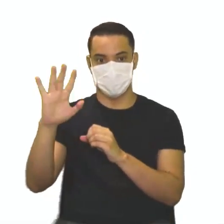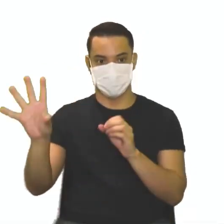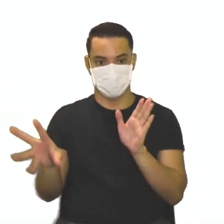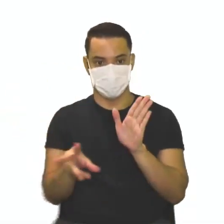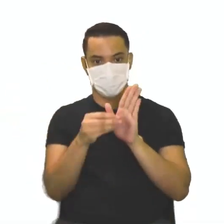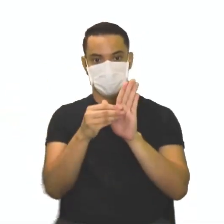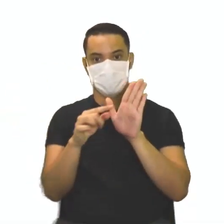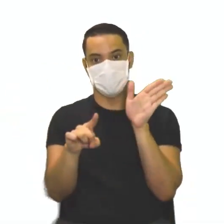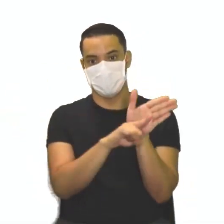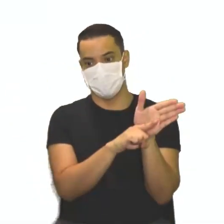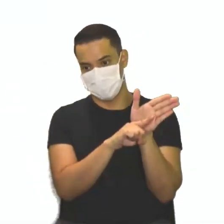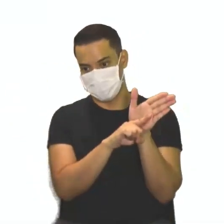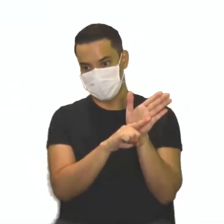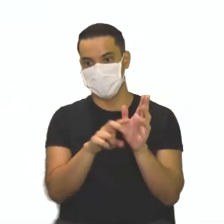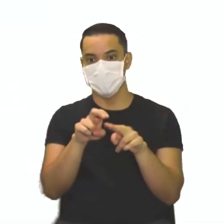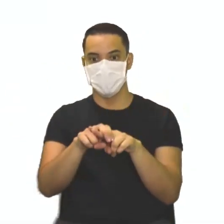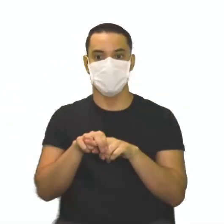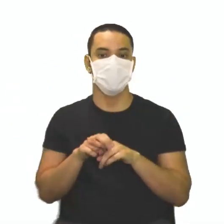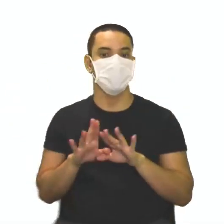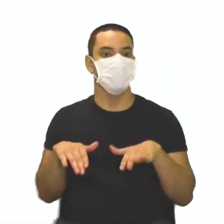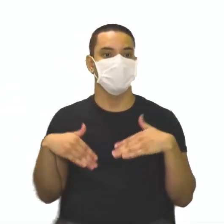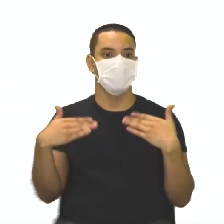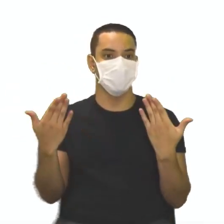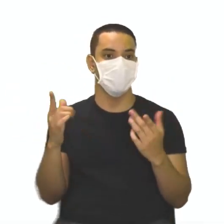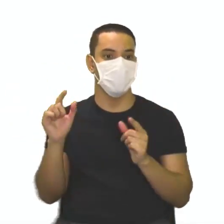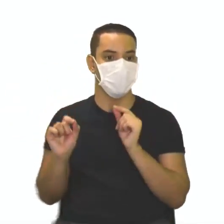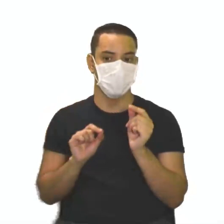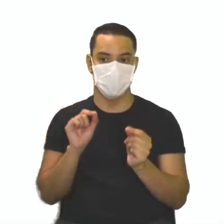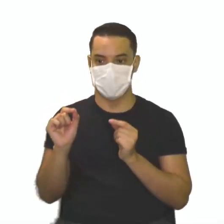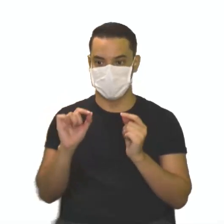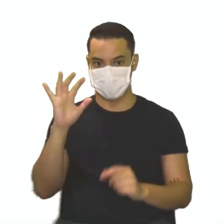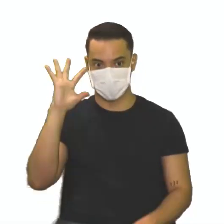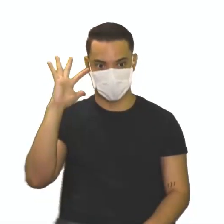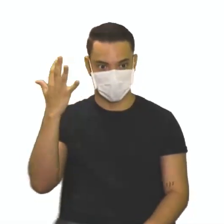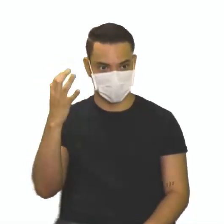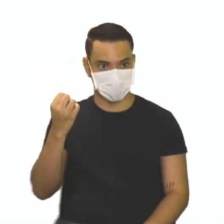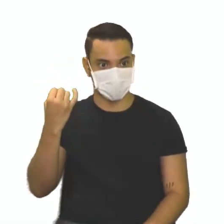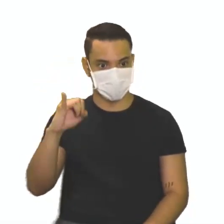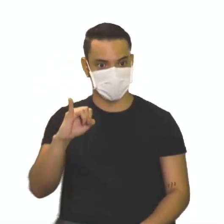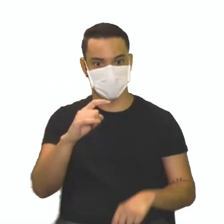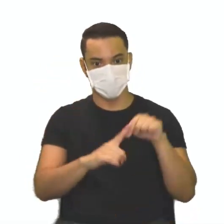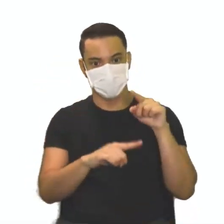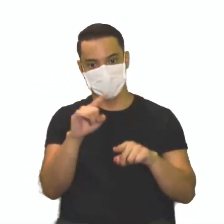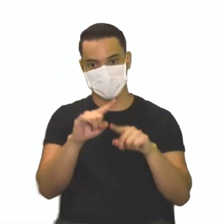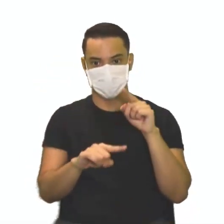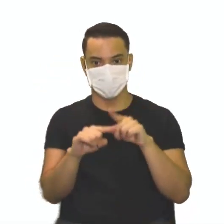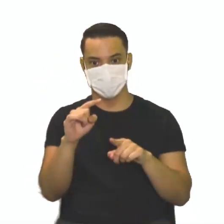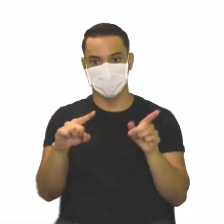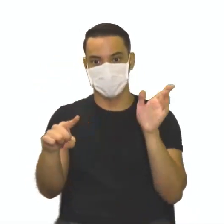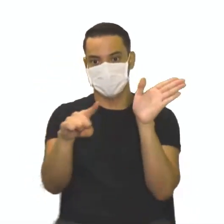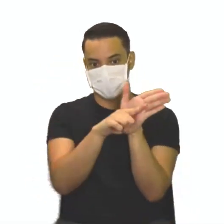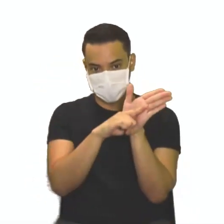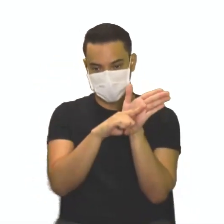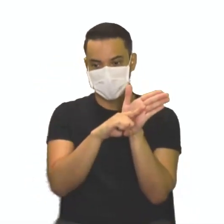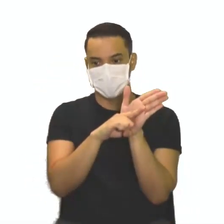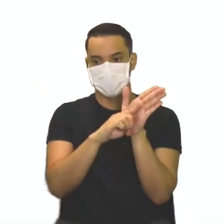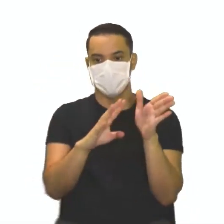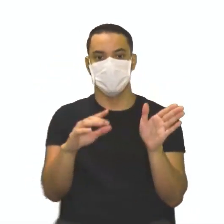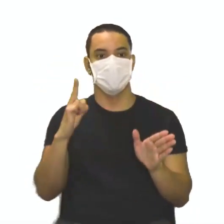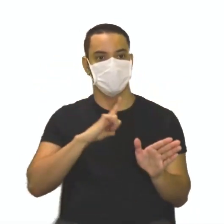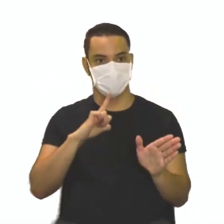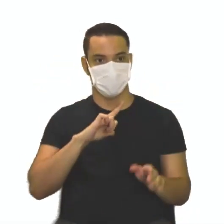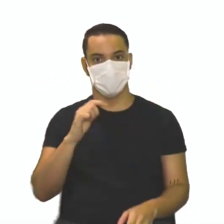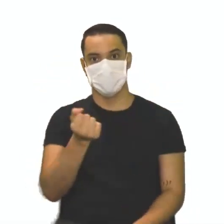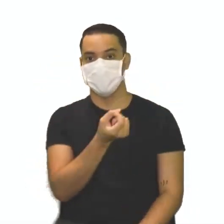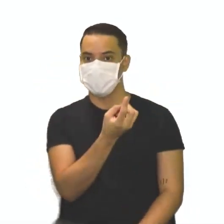menos E. Então, o que vai acontecer? Se o corpo está carregado negativamente, ele tem uma